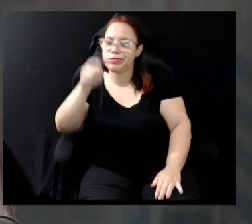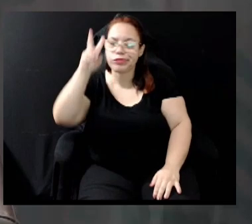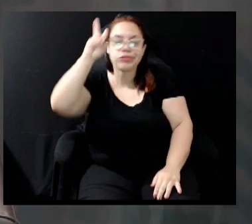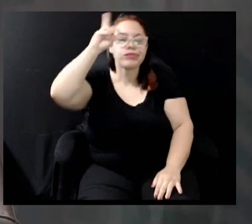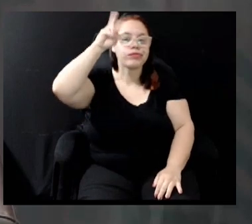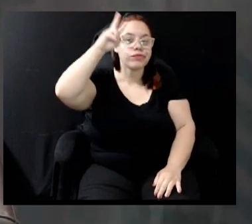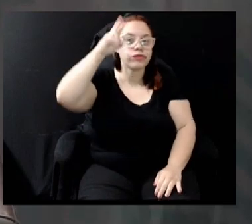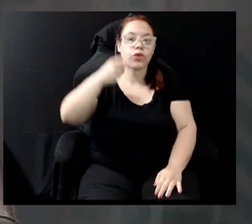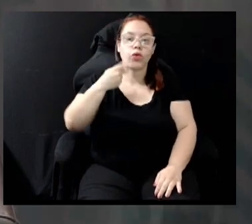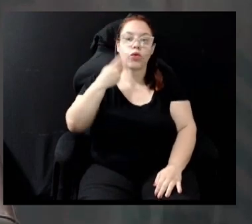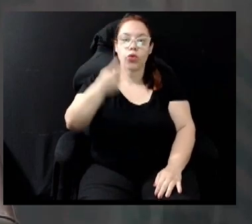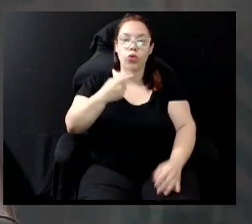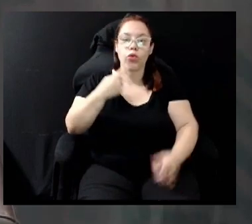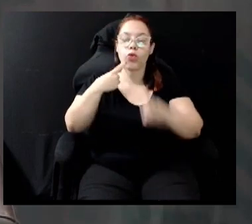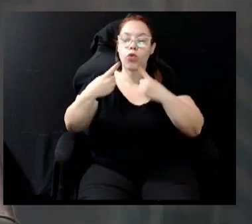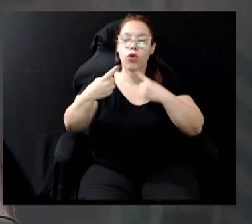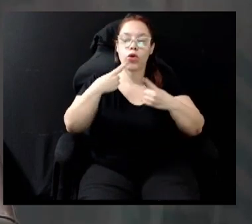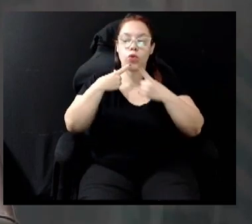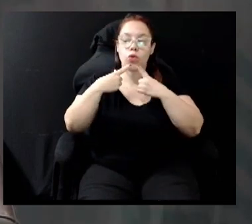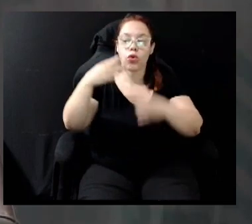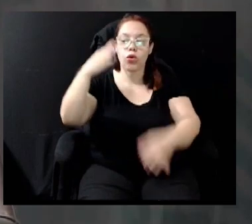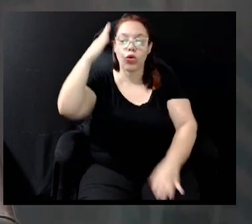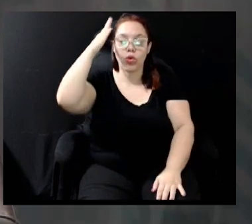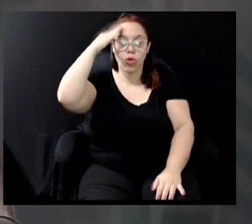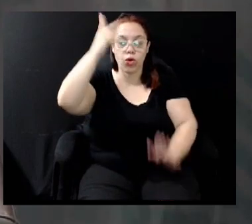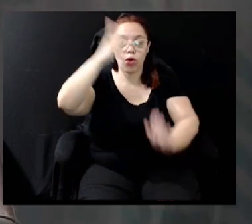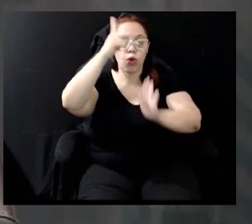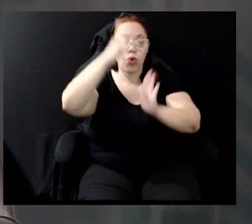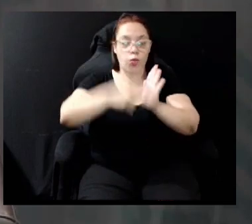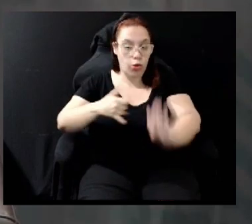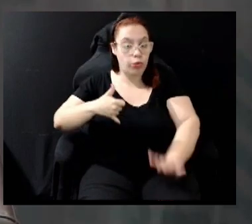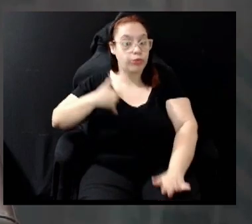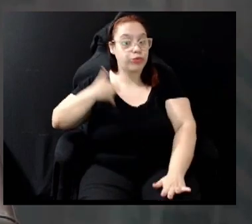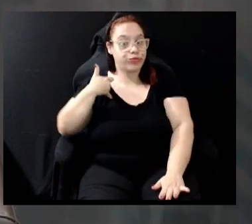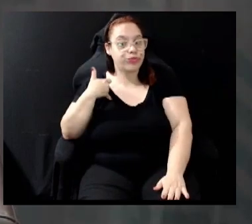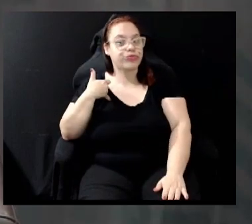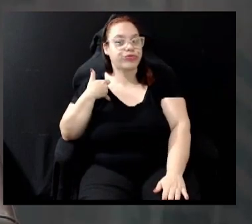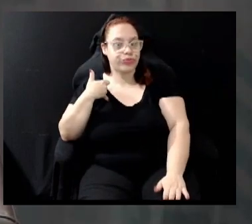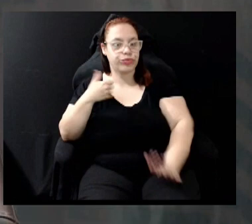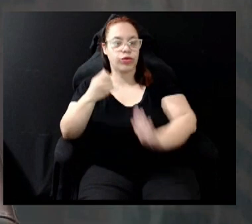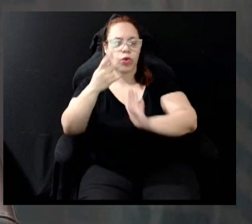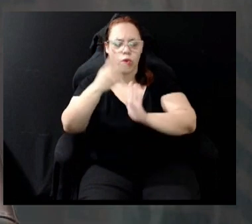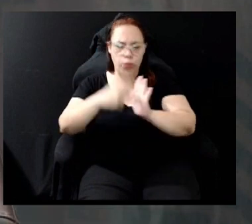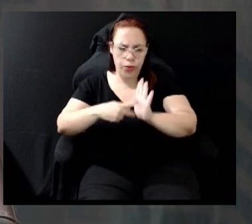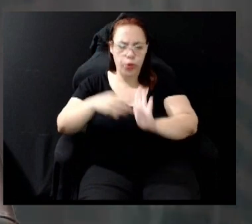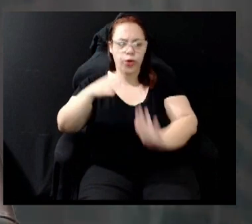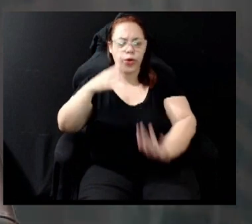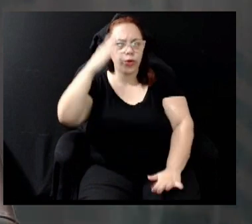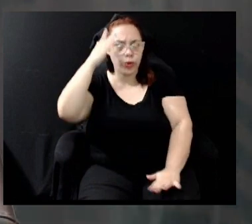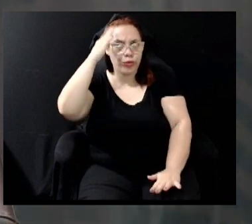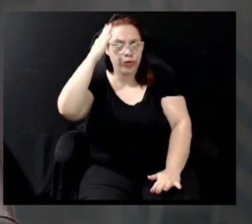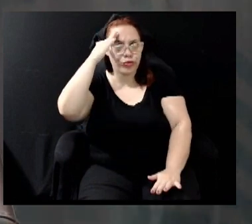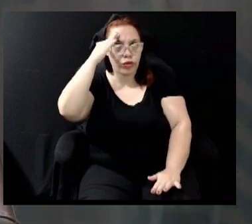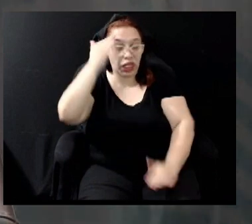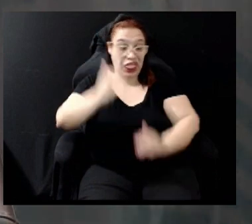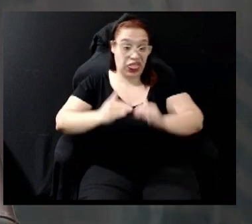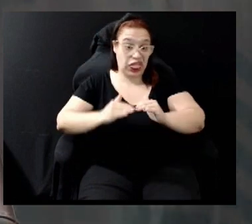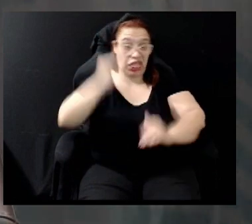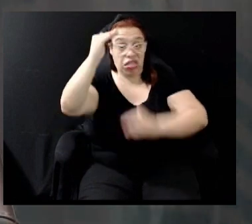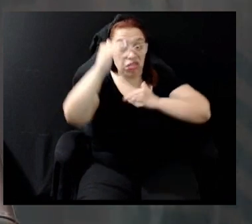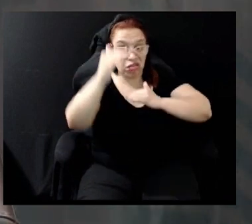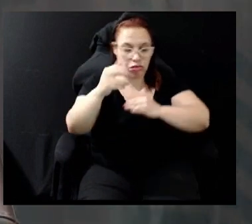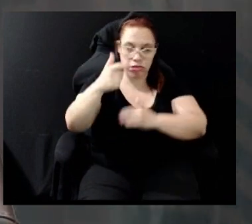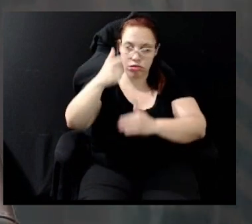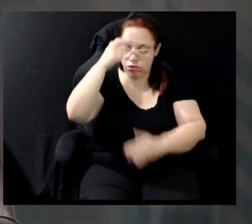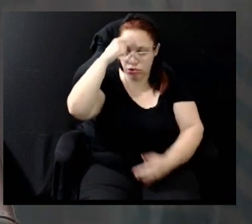num diálogo próprio da idade, próprio do conhecimento, não extrapolar o conhecimento deles. Apesar